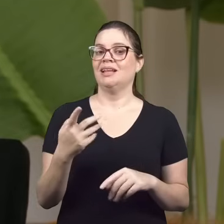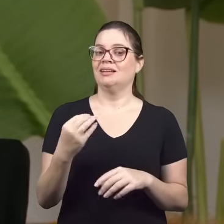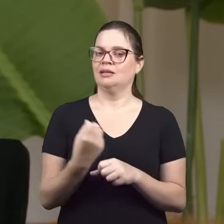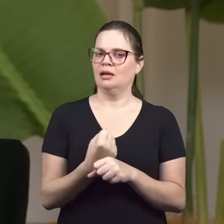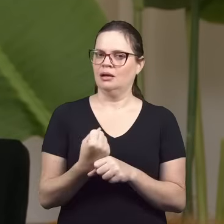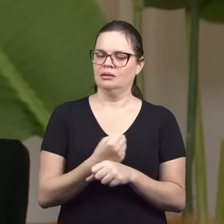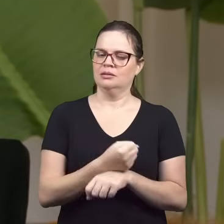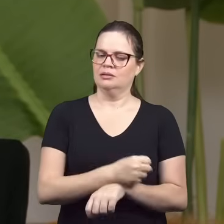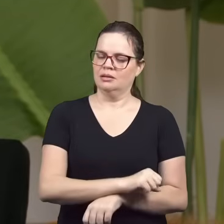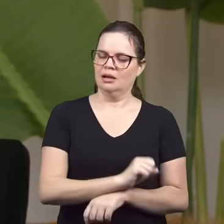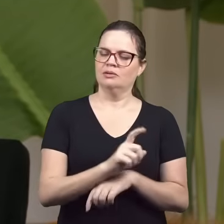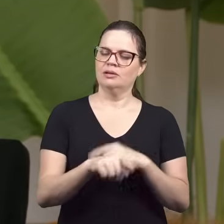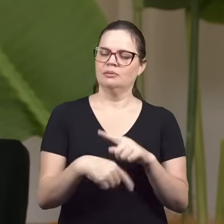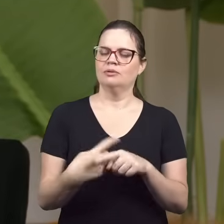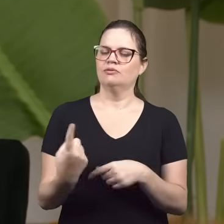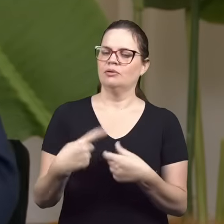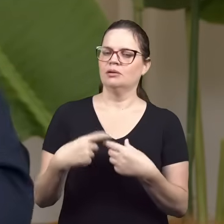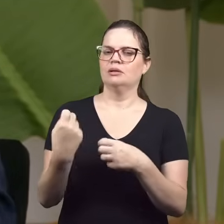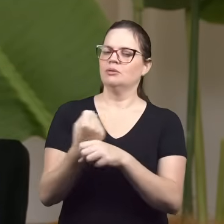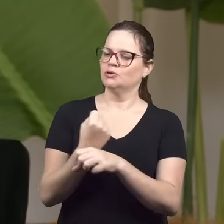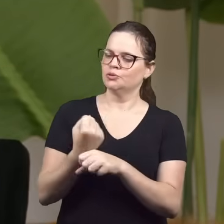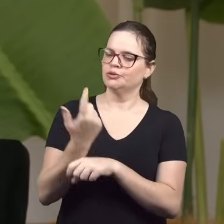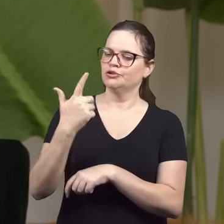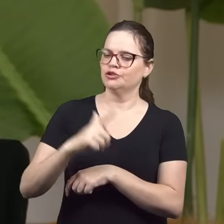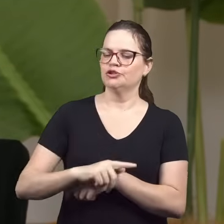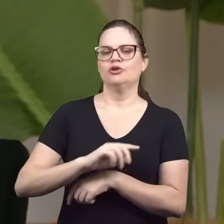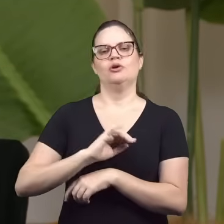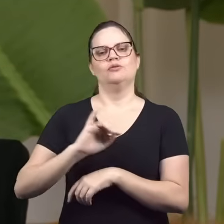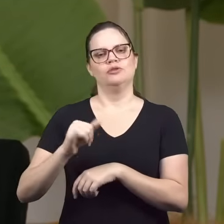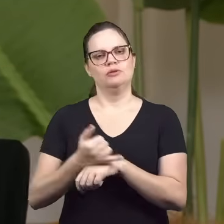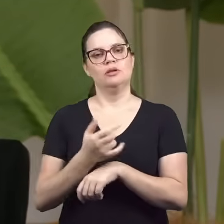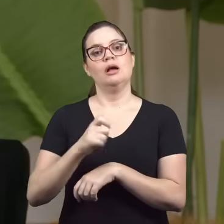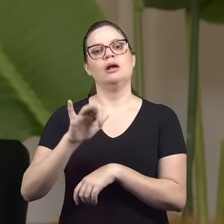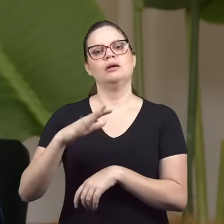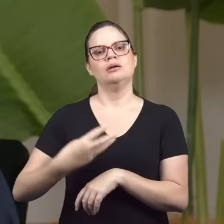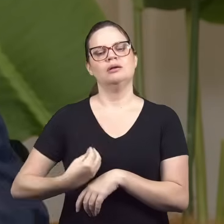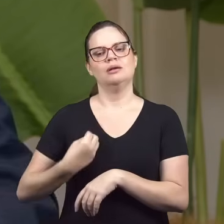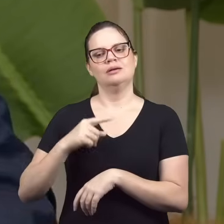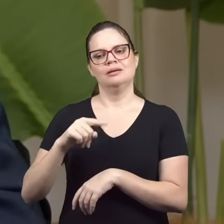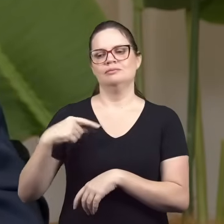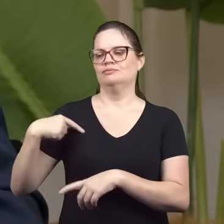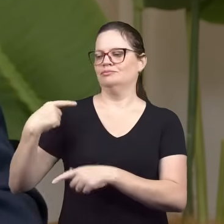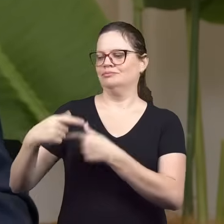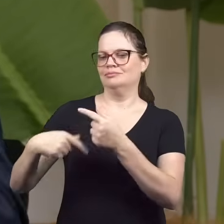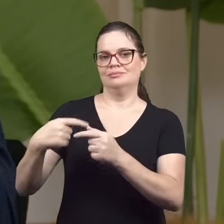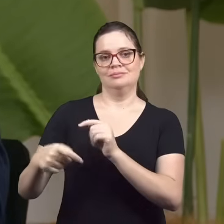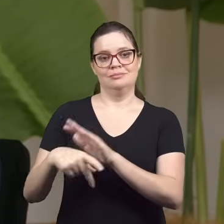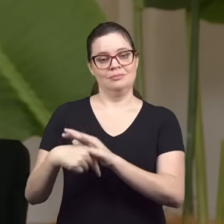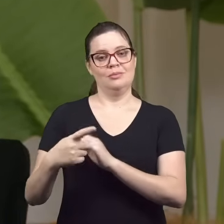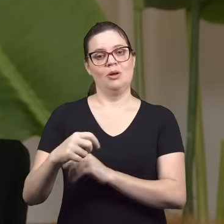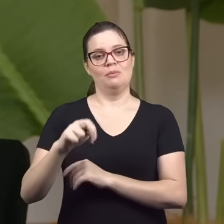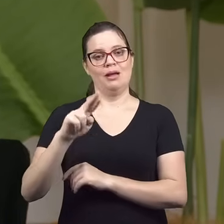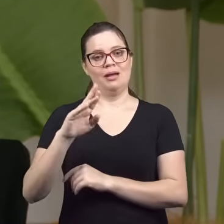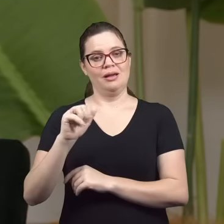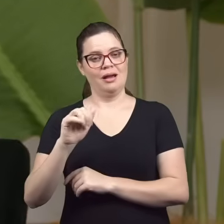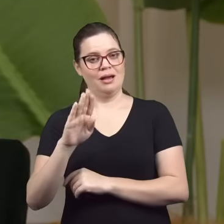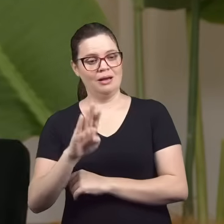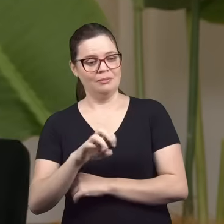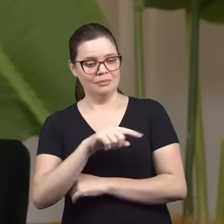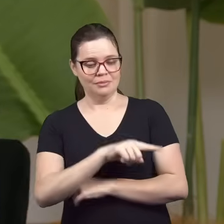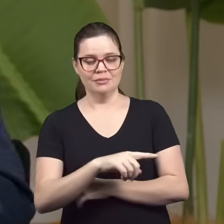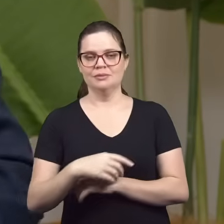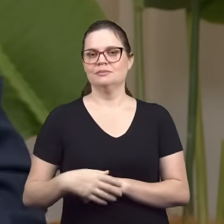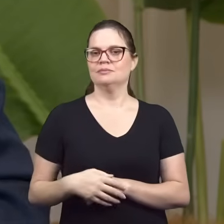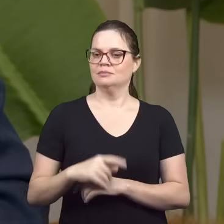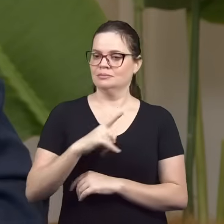cativeiro, voltaram para a reconstrução dos muros. Quem estava lá? Descendente de Recabe. Provavelmente um dos descendentes